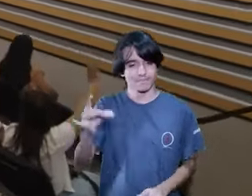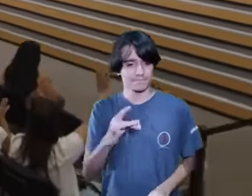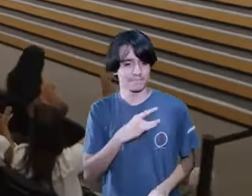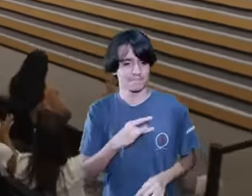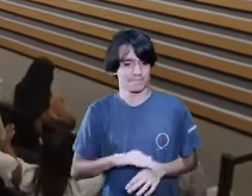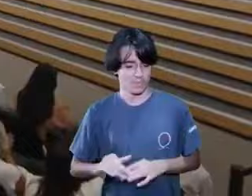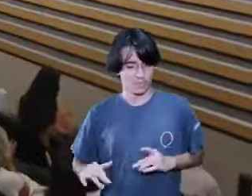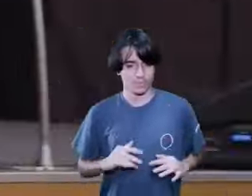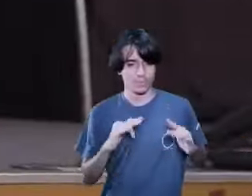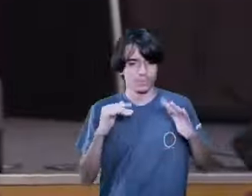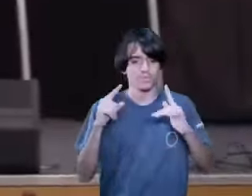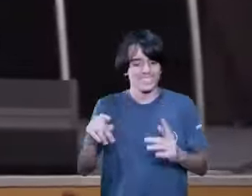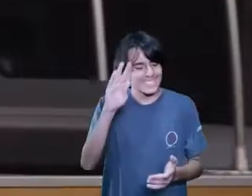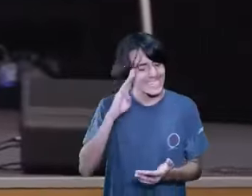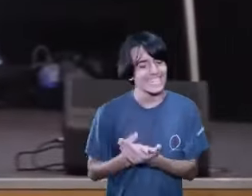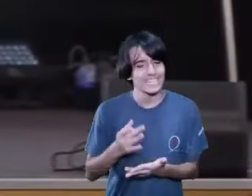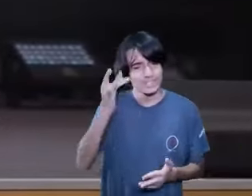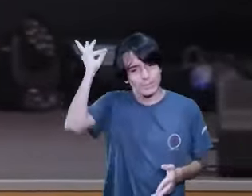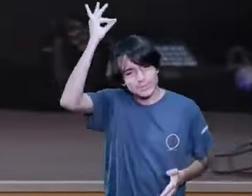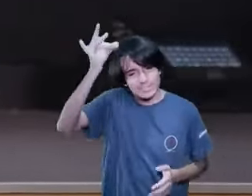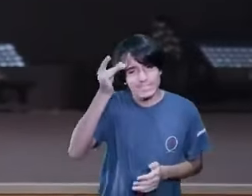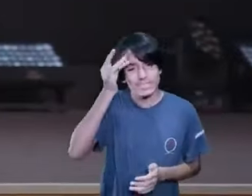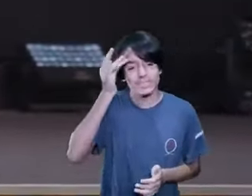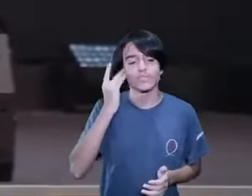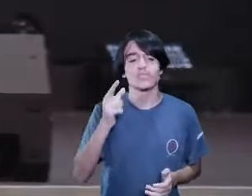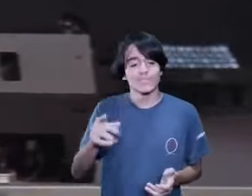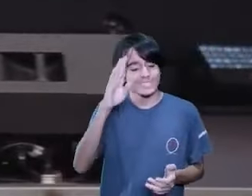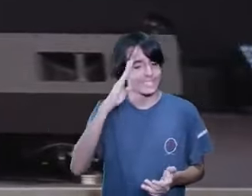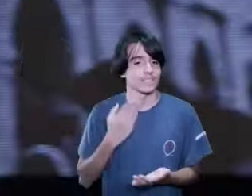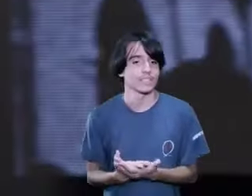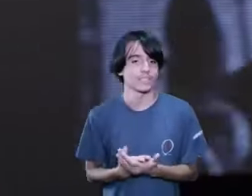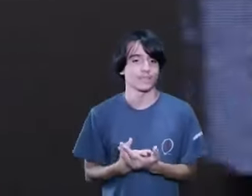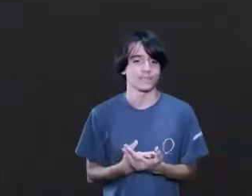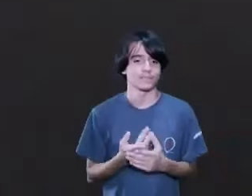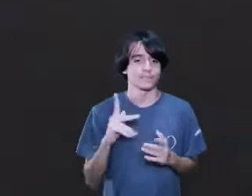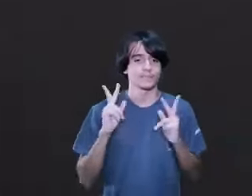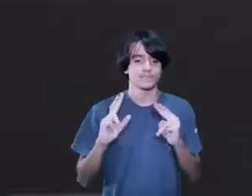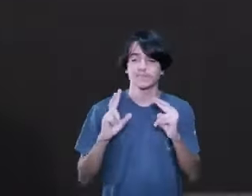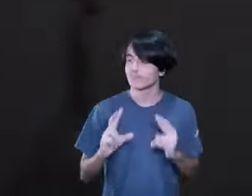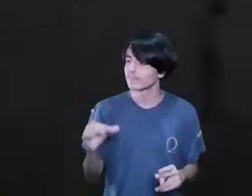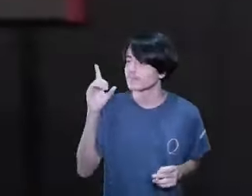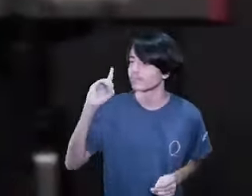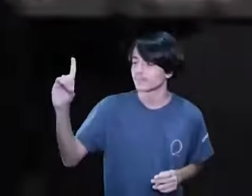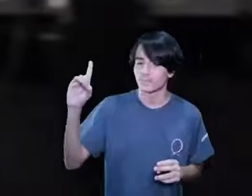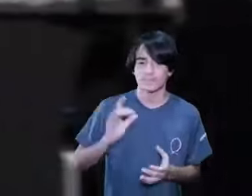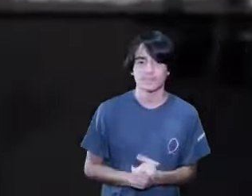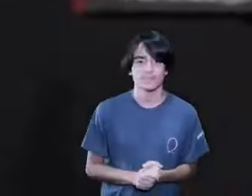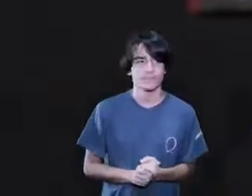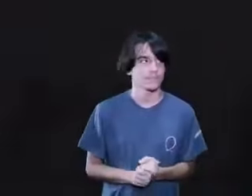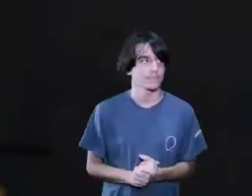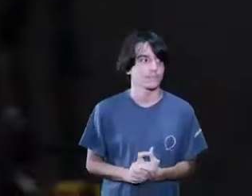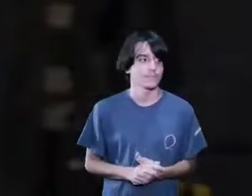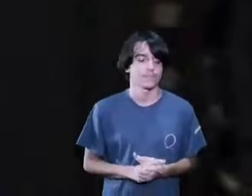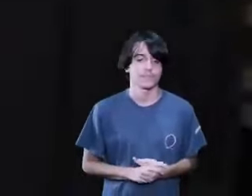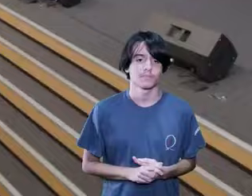tua fé está nele, tua confiança está nele, tua esperança está nele. Vão-se as